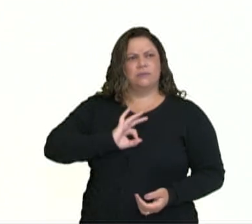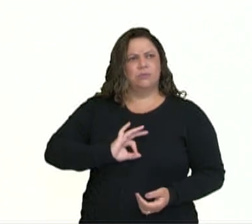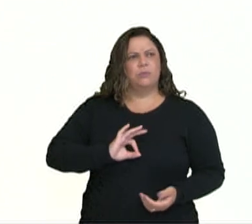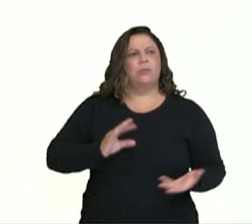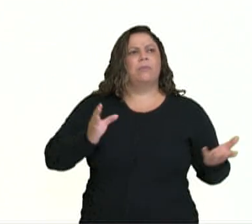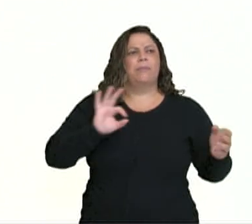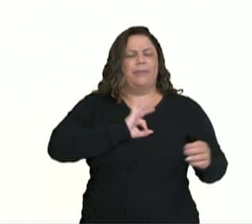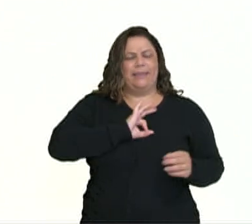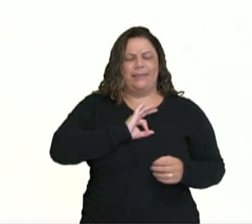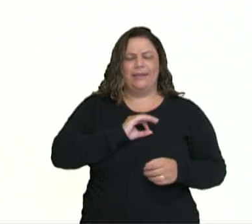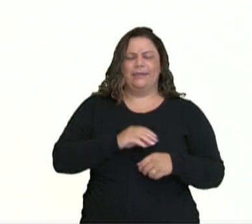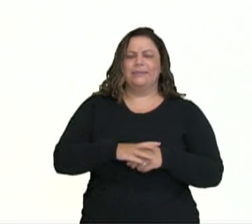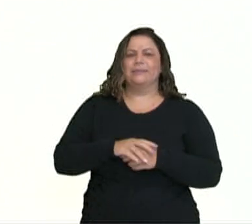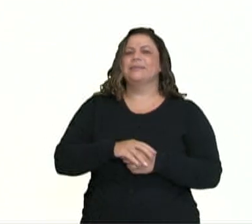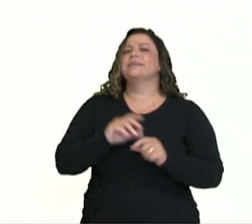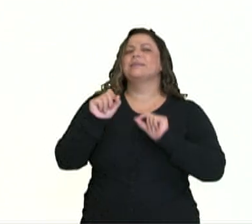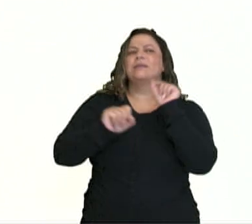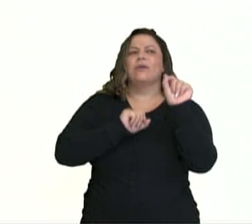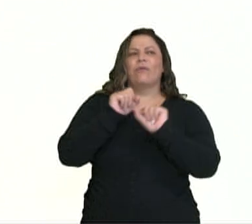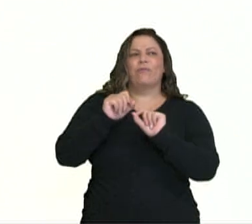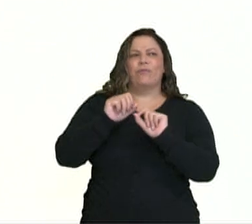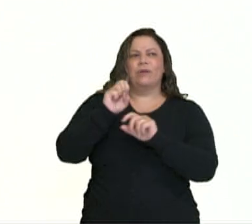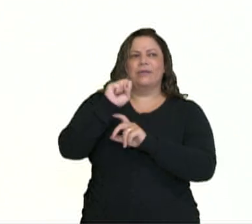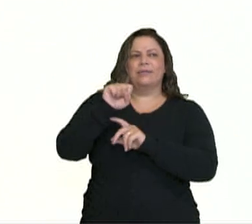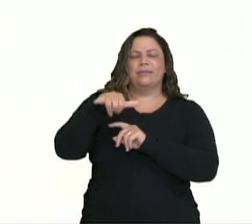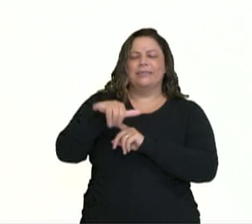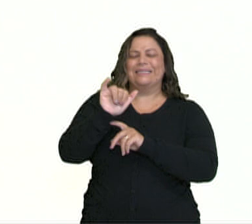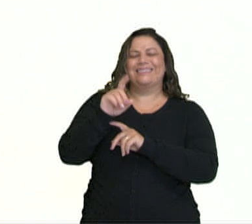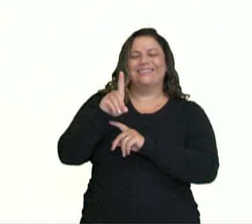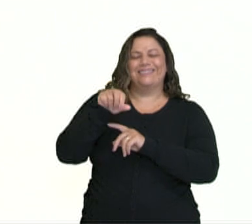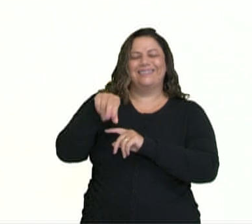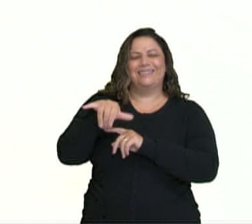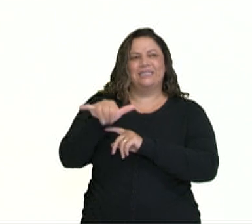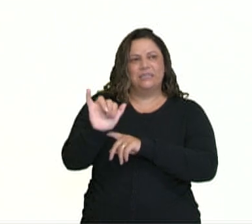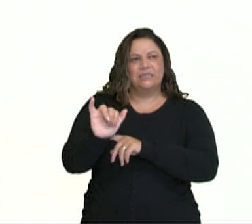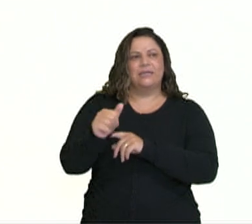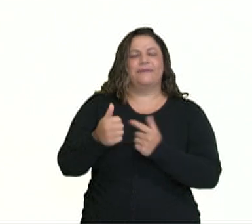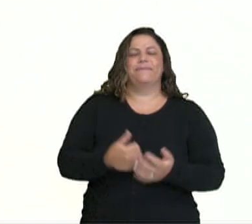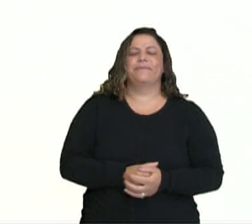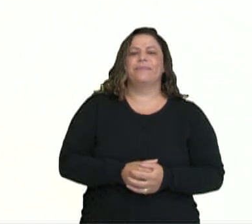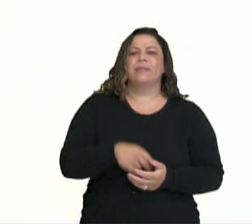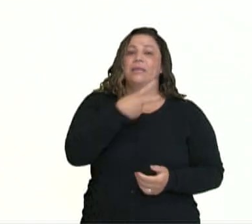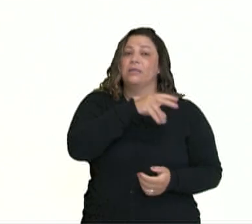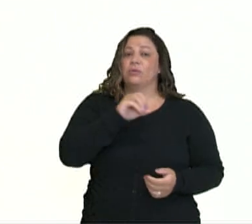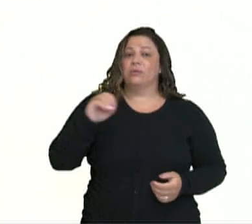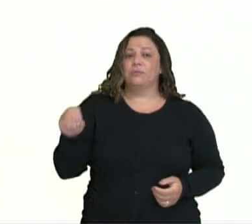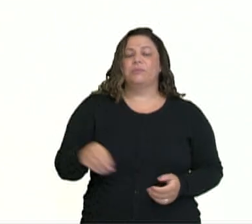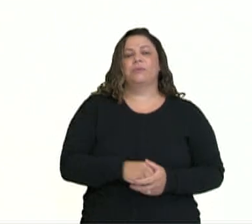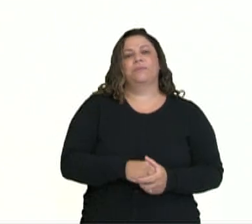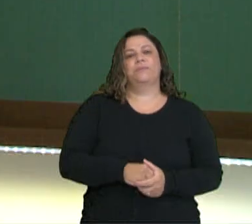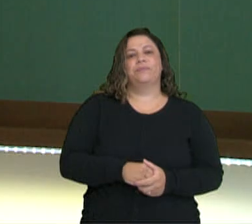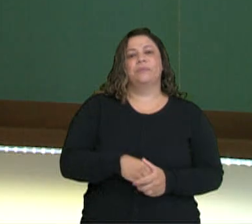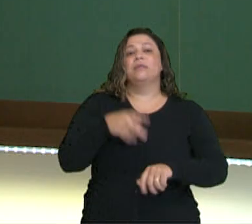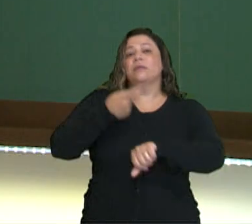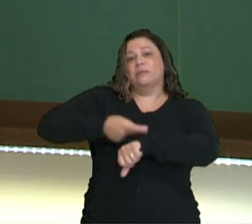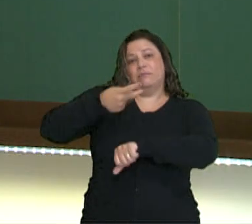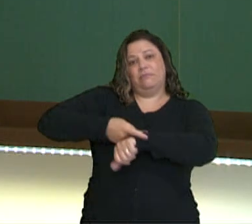medalhista de bronze em Sydney, em 2000, e prata em Atenas, em 2004. Aí o nosso